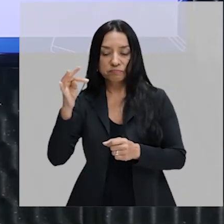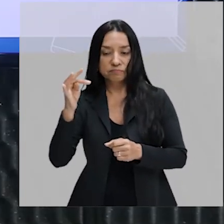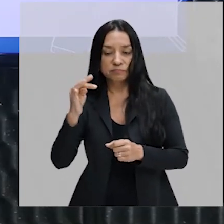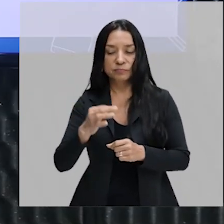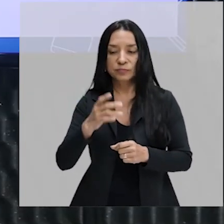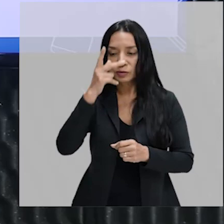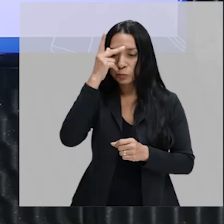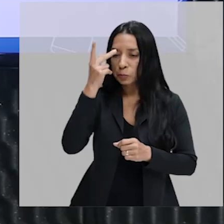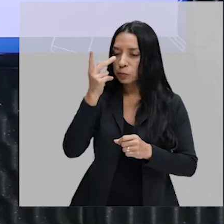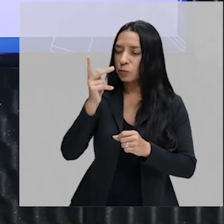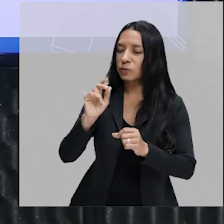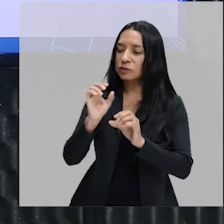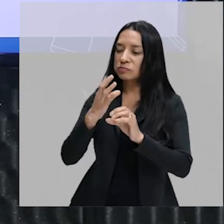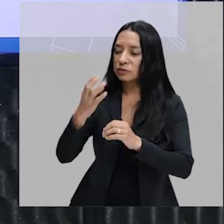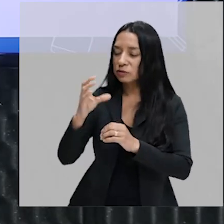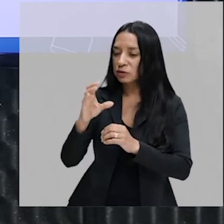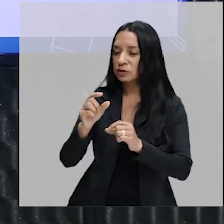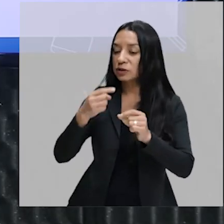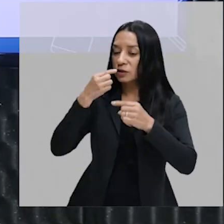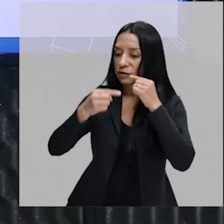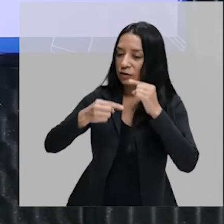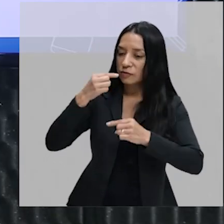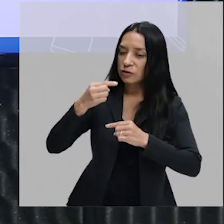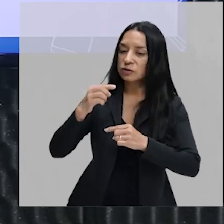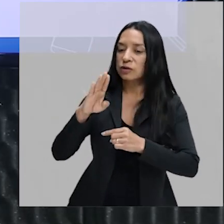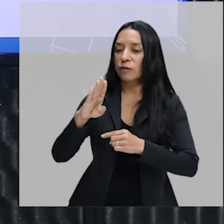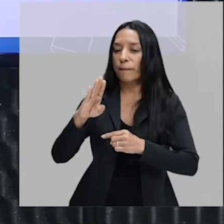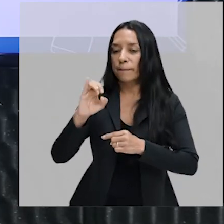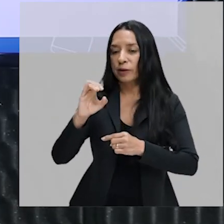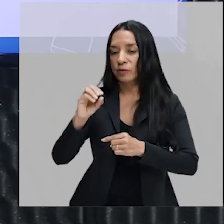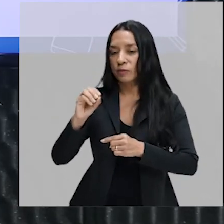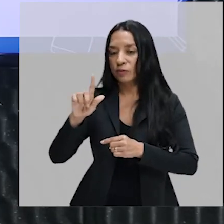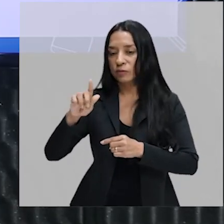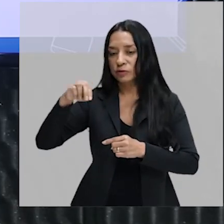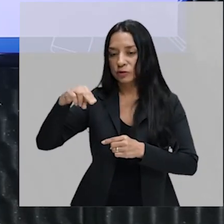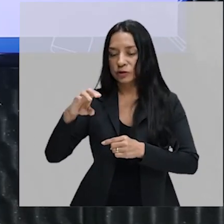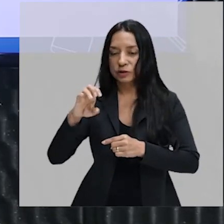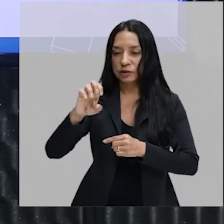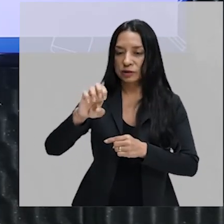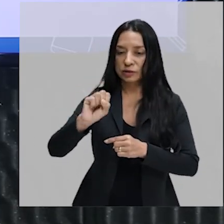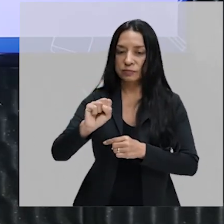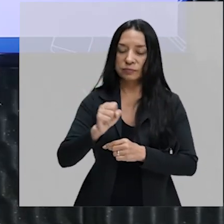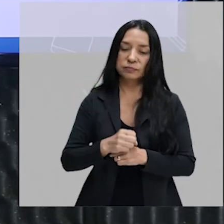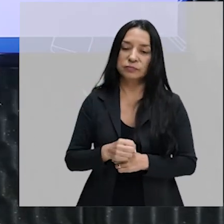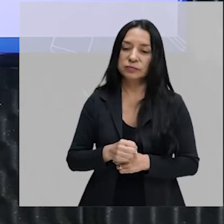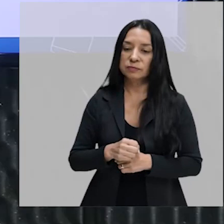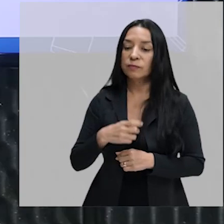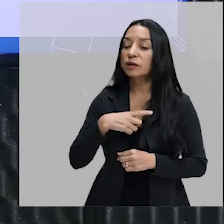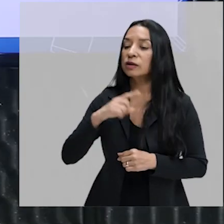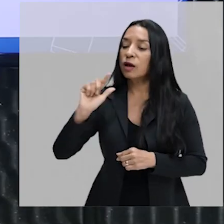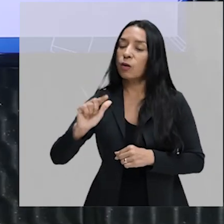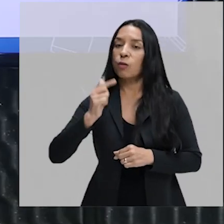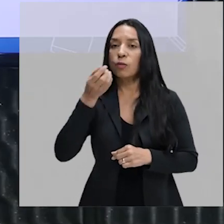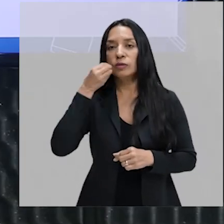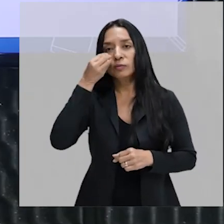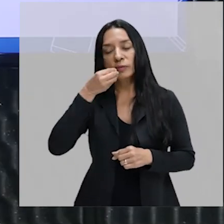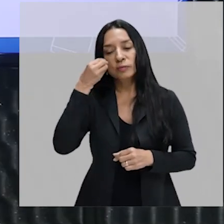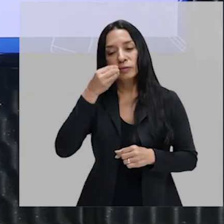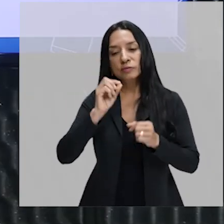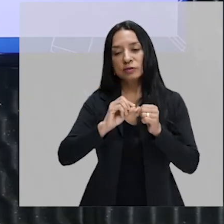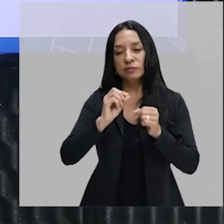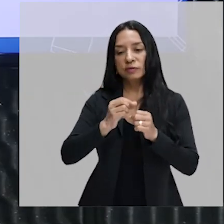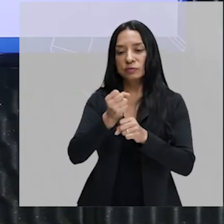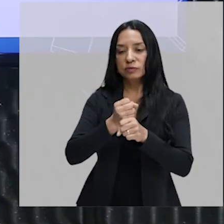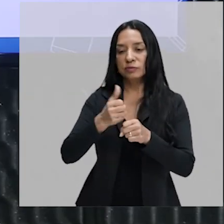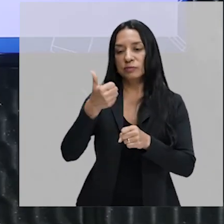E aí nós temos um outro experimento, né? O francês Louis Dioplot realizou em